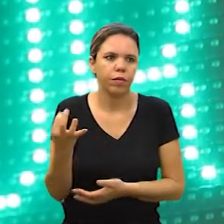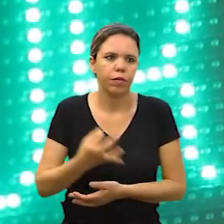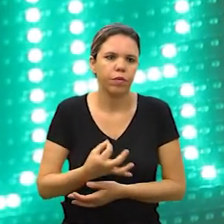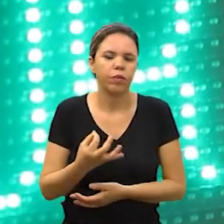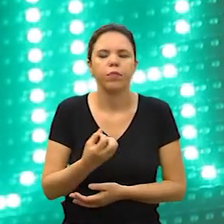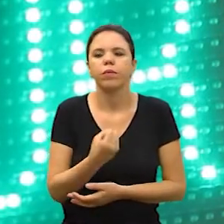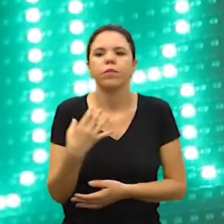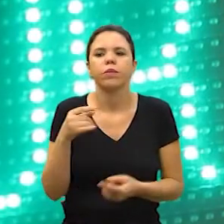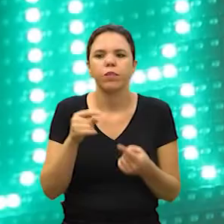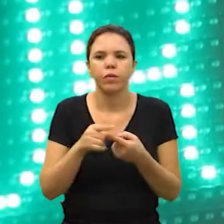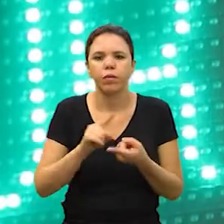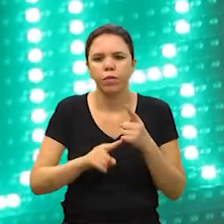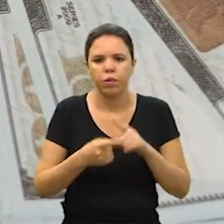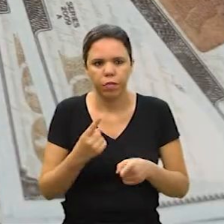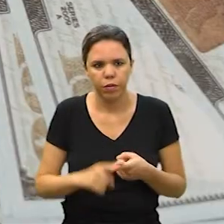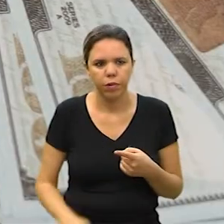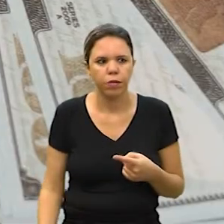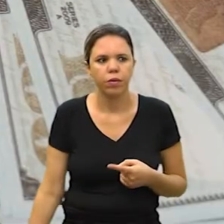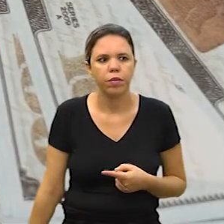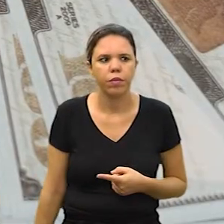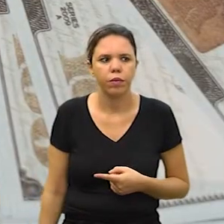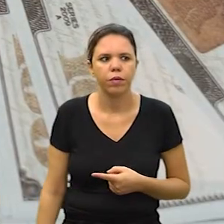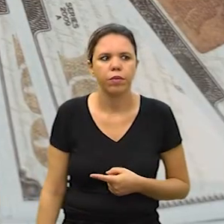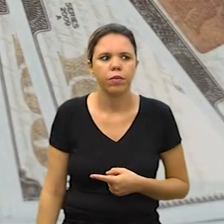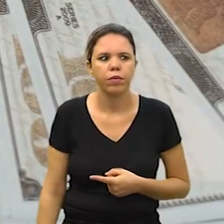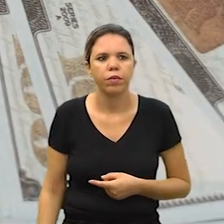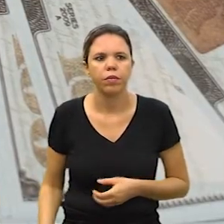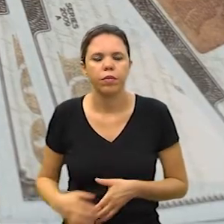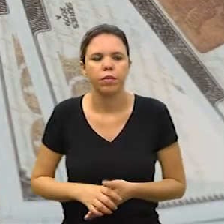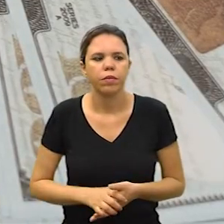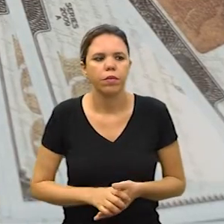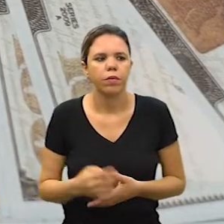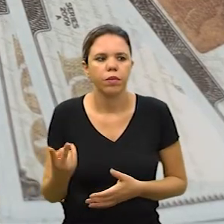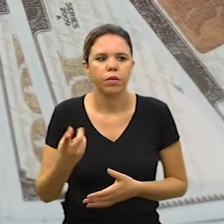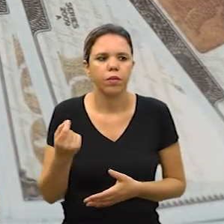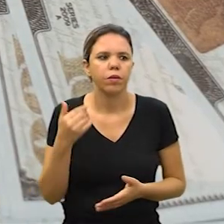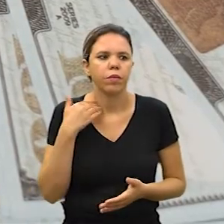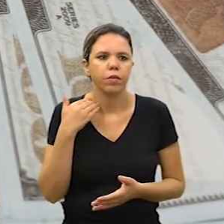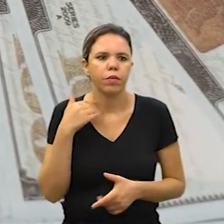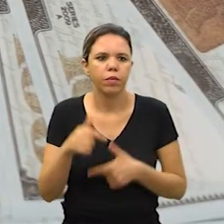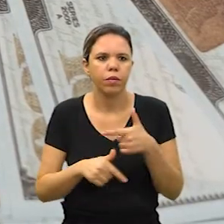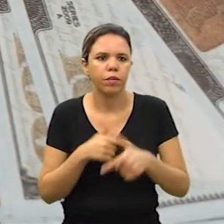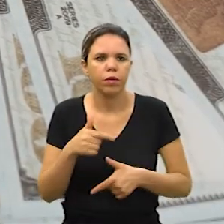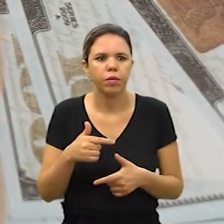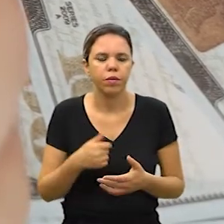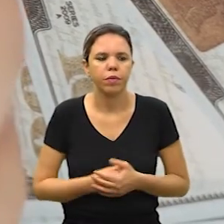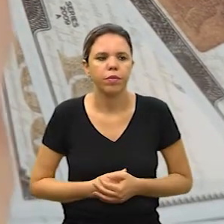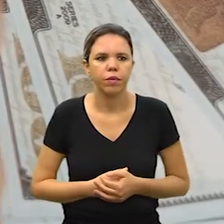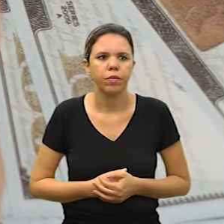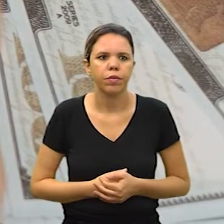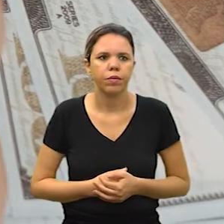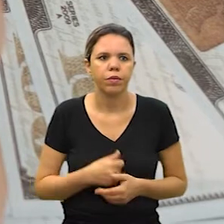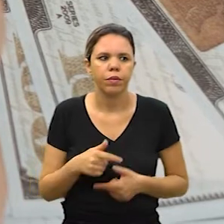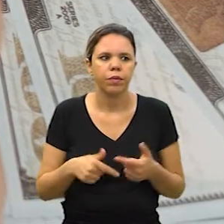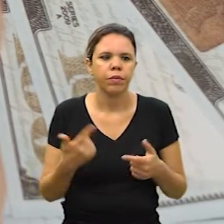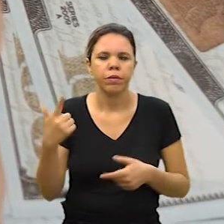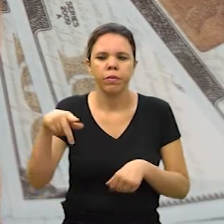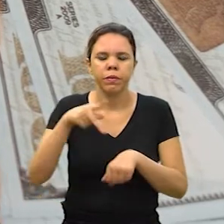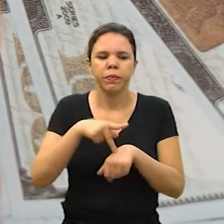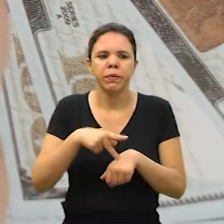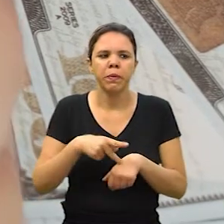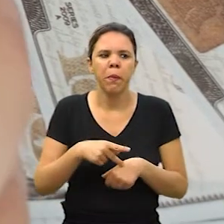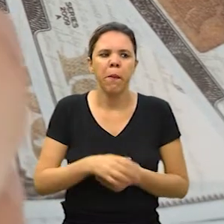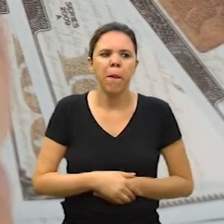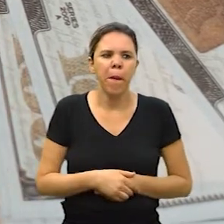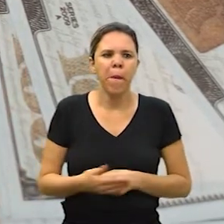percentual conforme o que for combinado. E são travas financeiras que os bancos trabalham com câmbio, né? Quando você trabalha em outro país, você